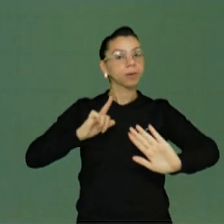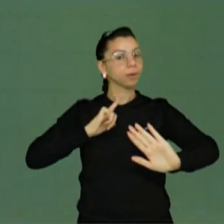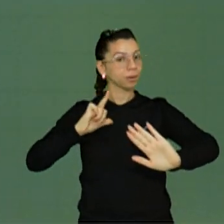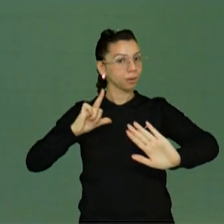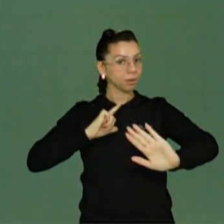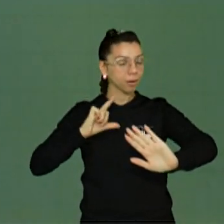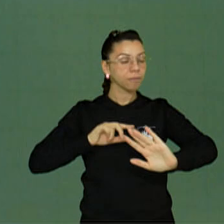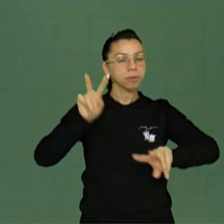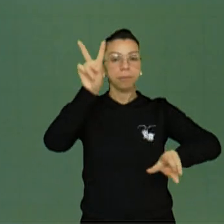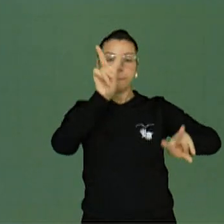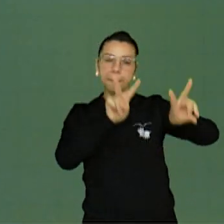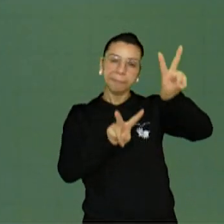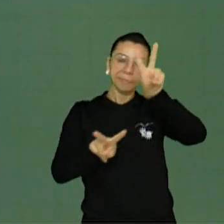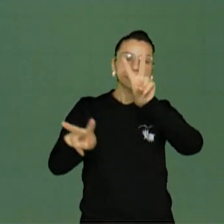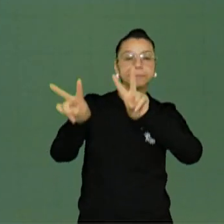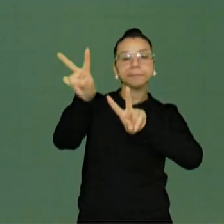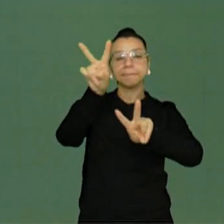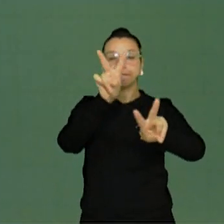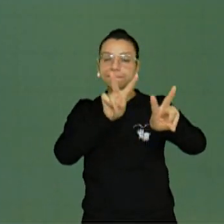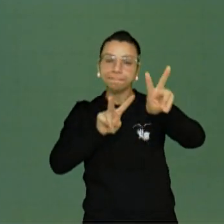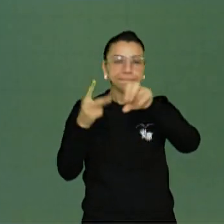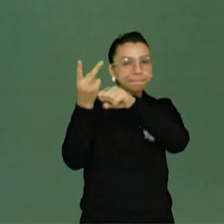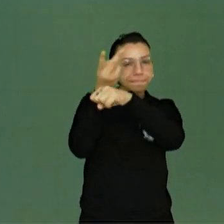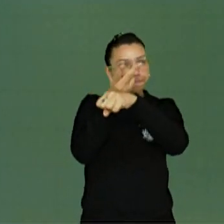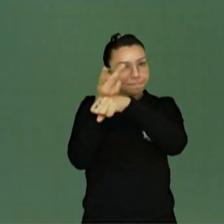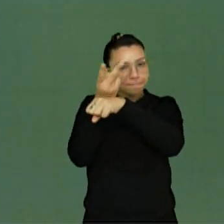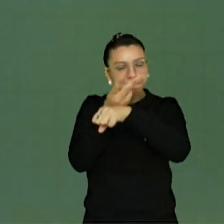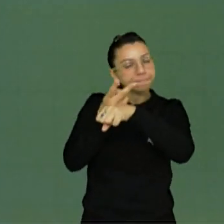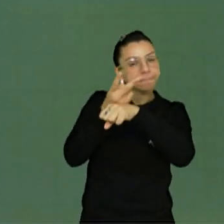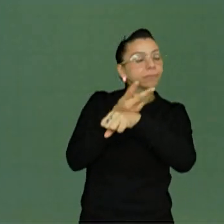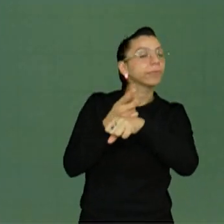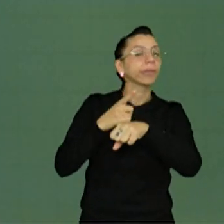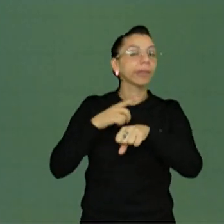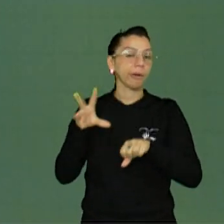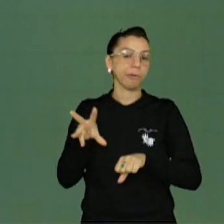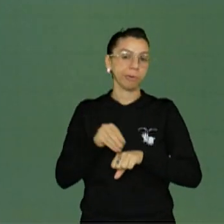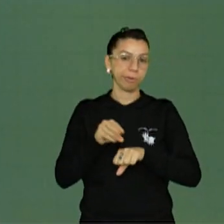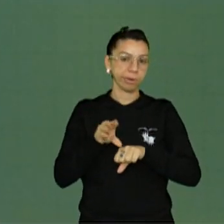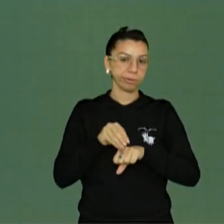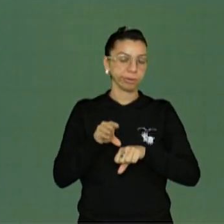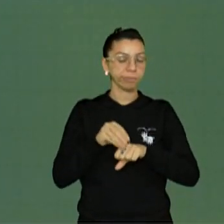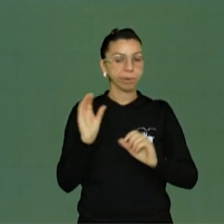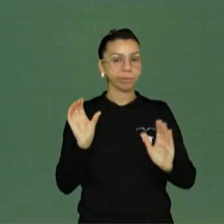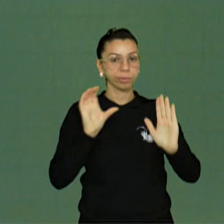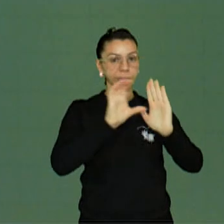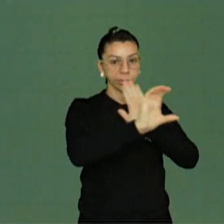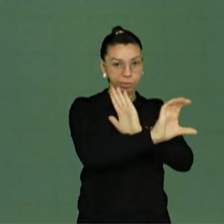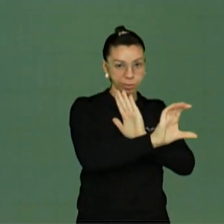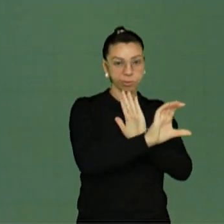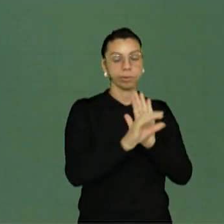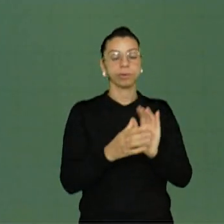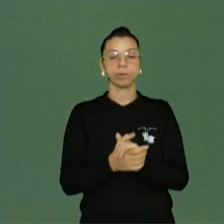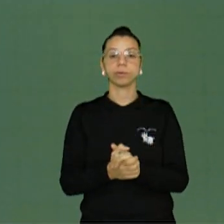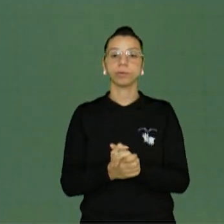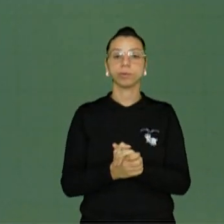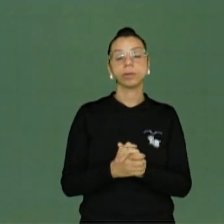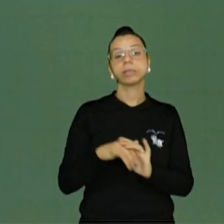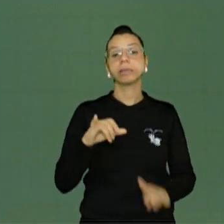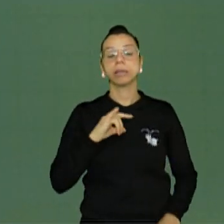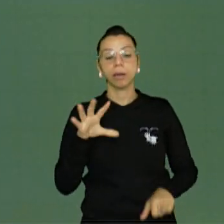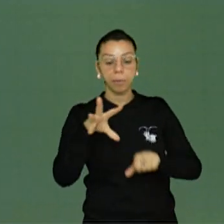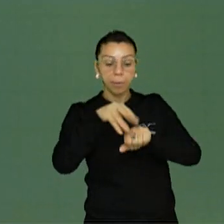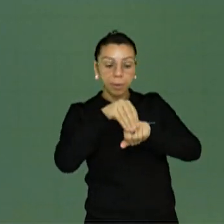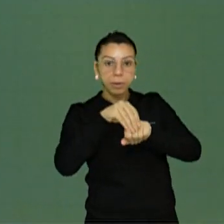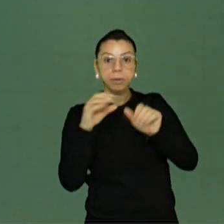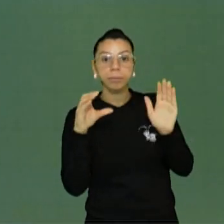é essa. É o aluno olhar a matriz, né? Ter aquele conhecimento das propriedades, certo? Se ele tem o